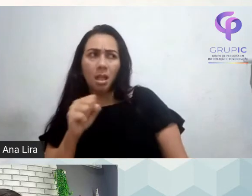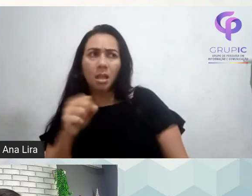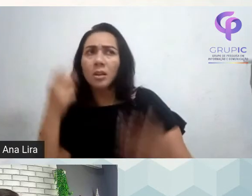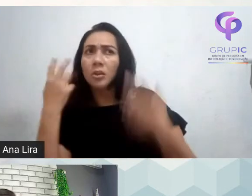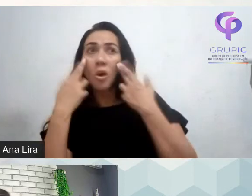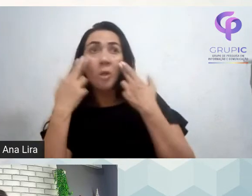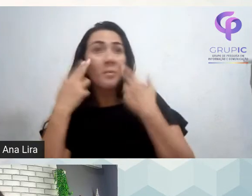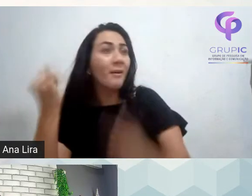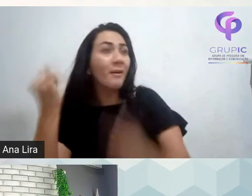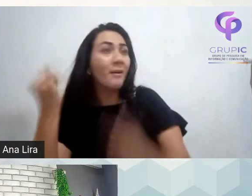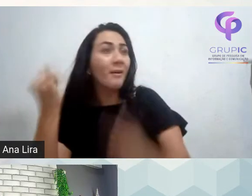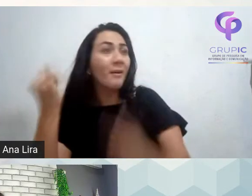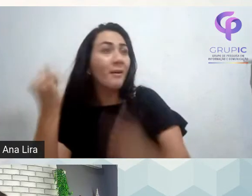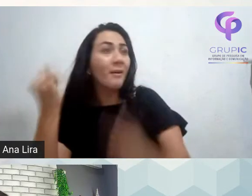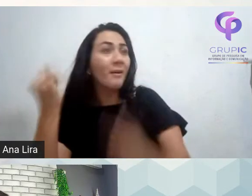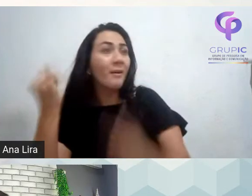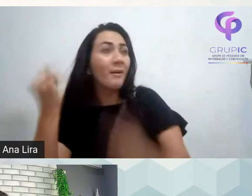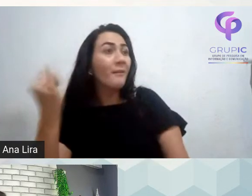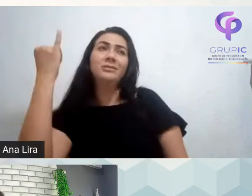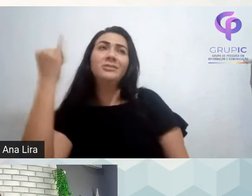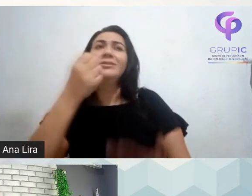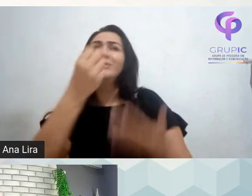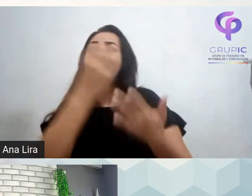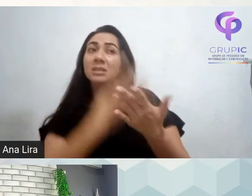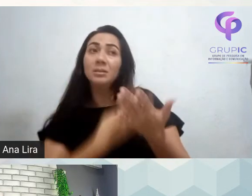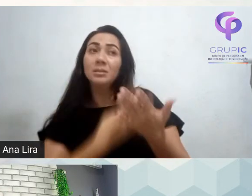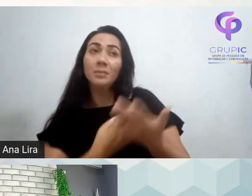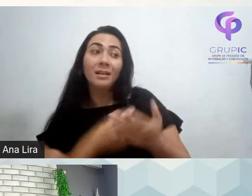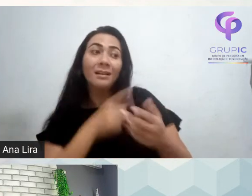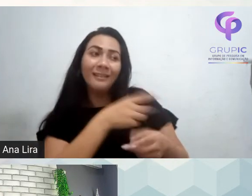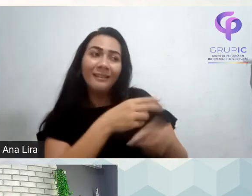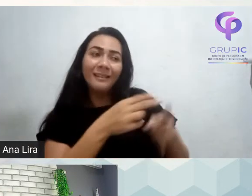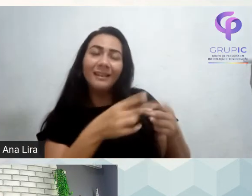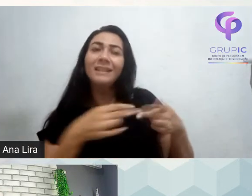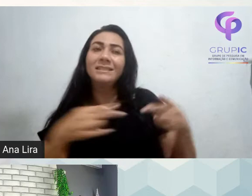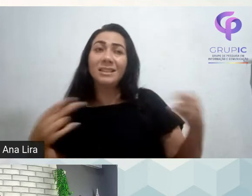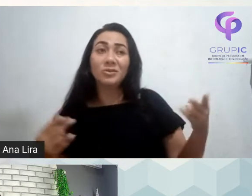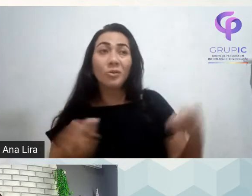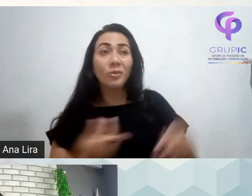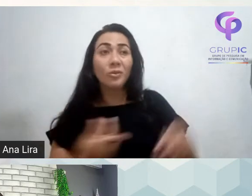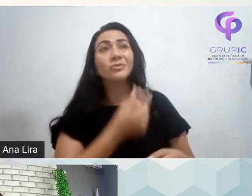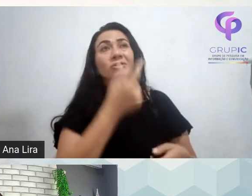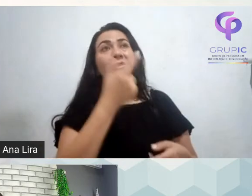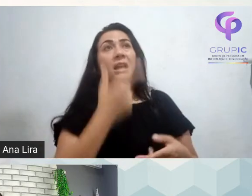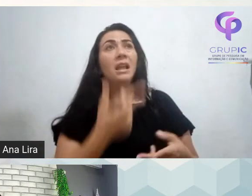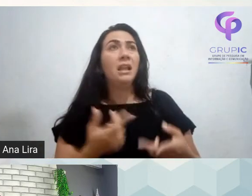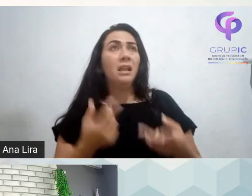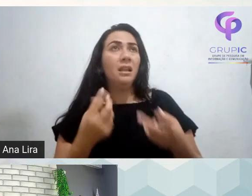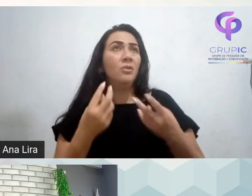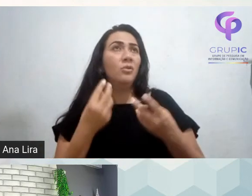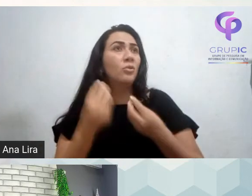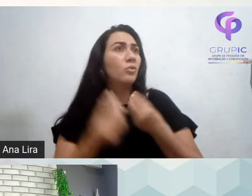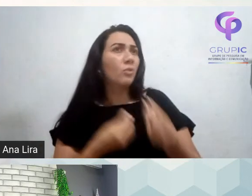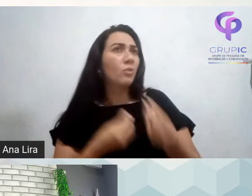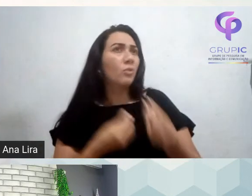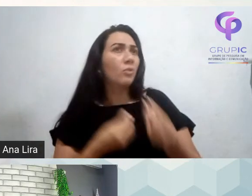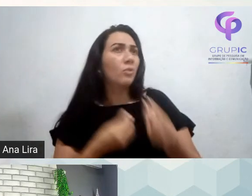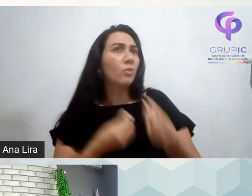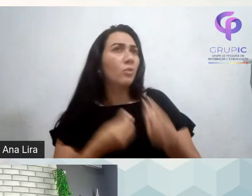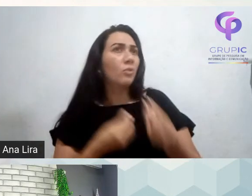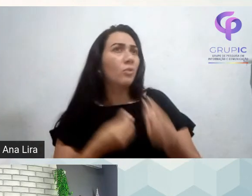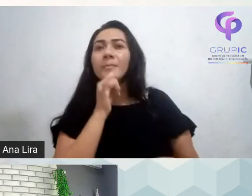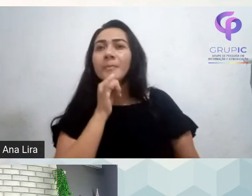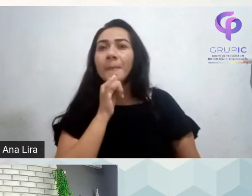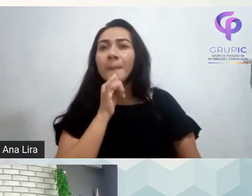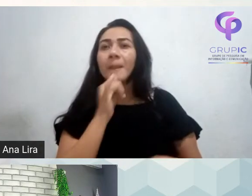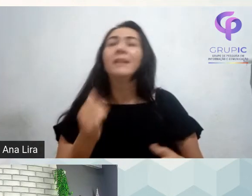importantíssimo que quando vocês colocarem a questão do orçamento, deixarem bem explícito. Olha, para recursos humanos, eu pretendo